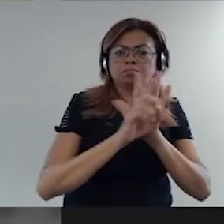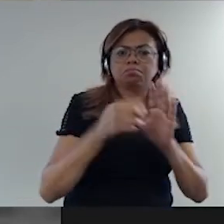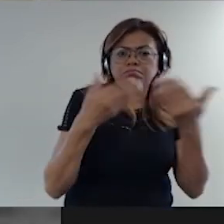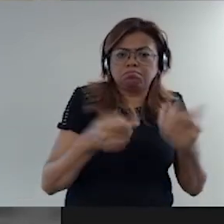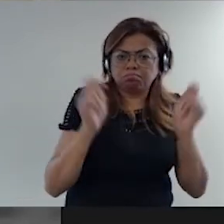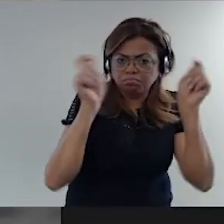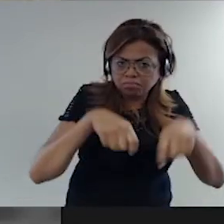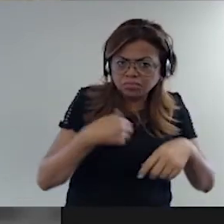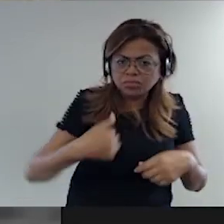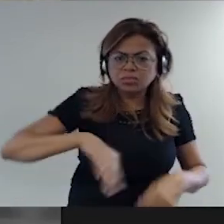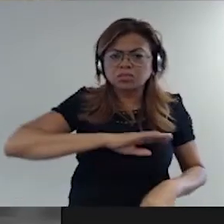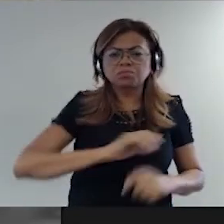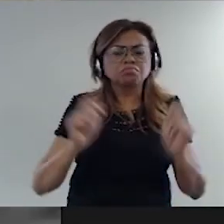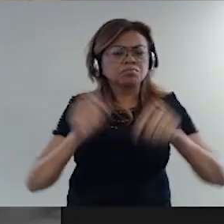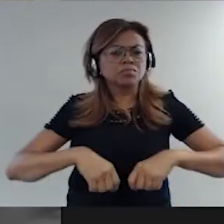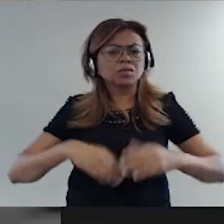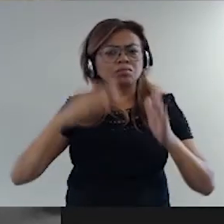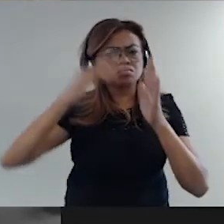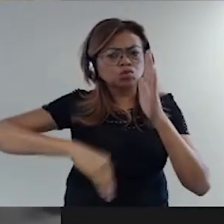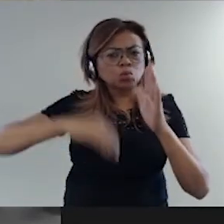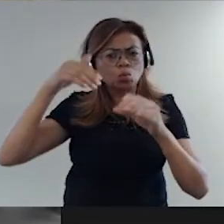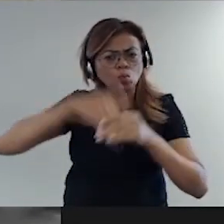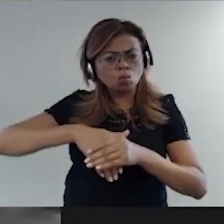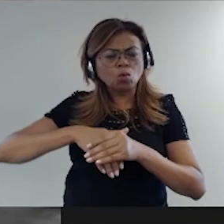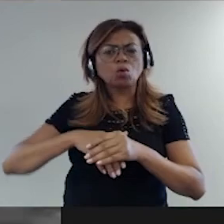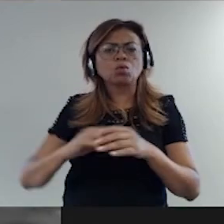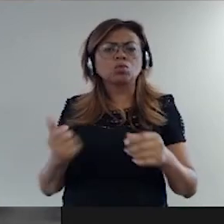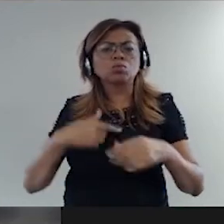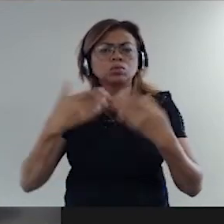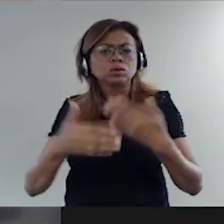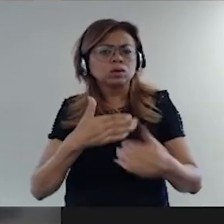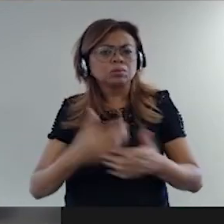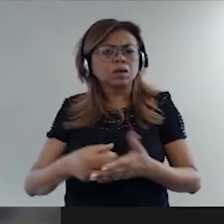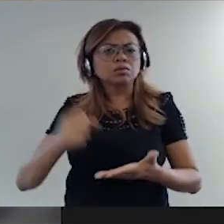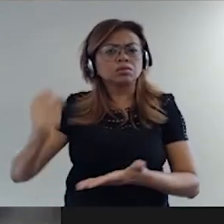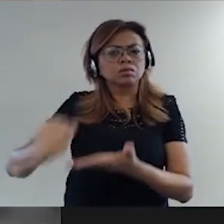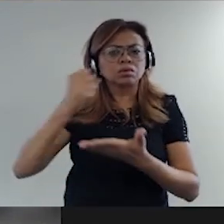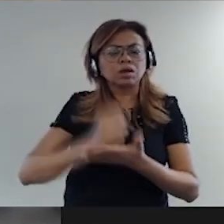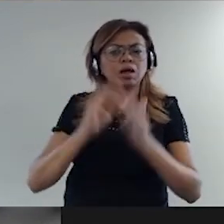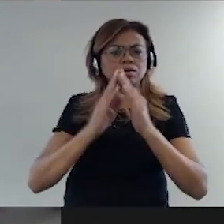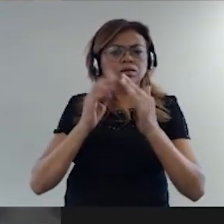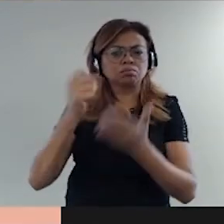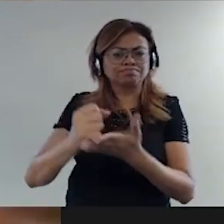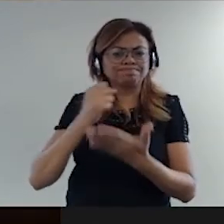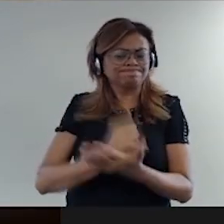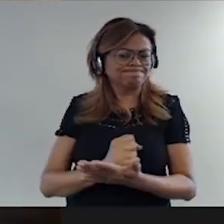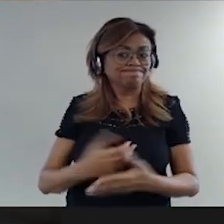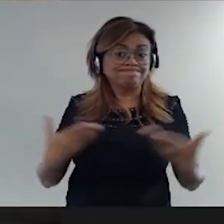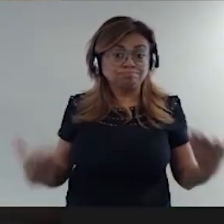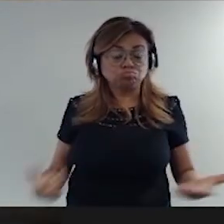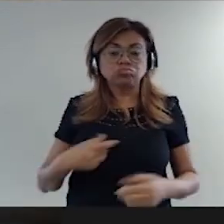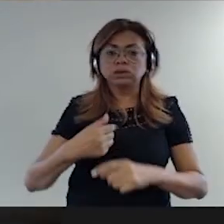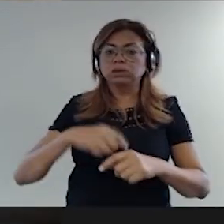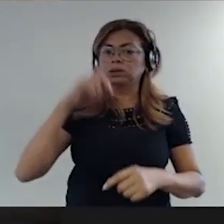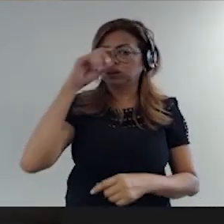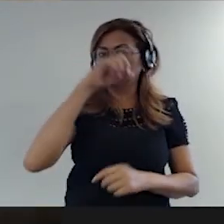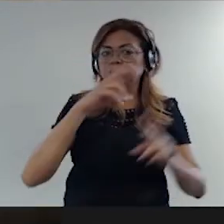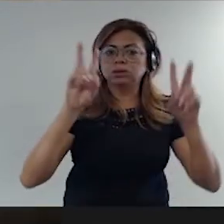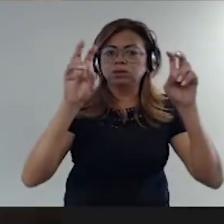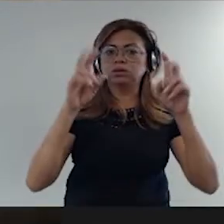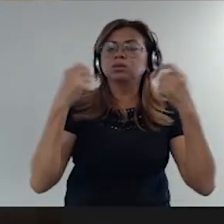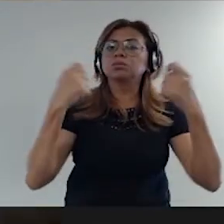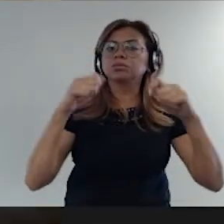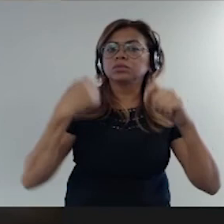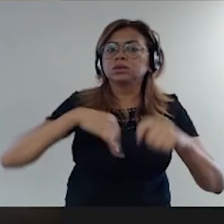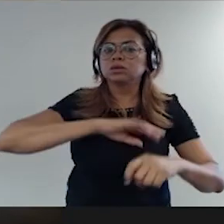isso nós estamos lutando para tirar o voto de qualidade no CARF. Os cartórios resolveram legislar. Então, é um tema que efetivamente precisa